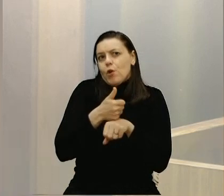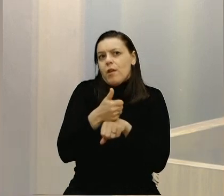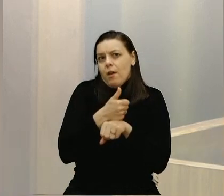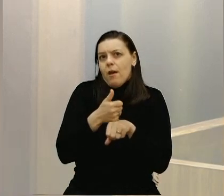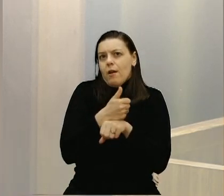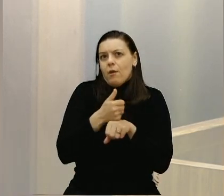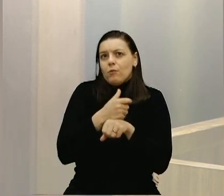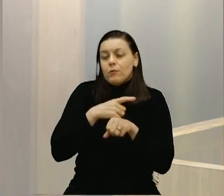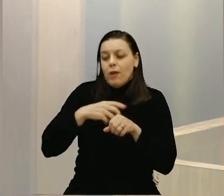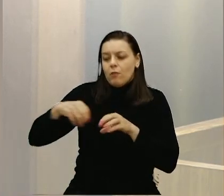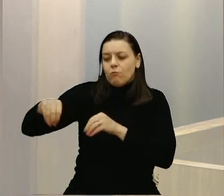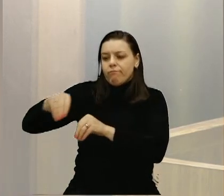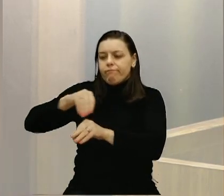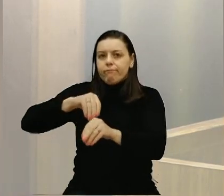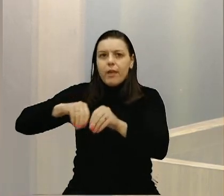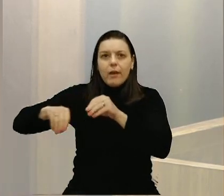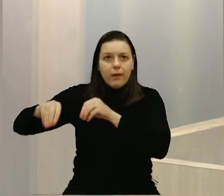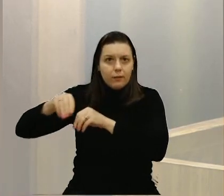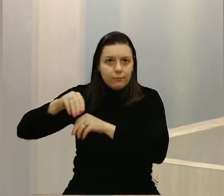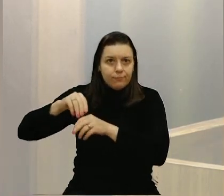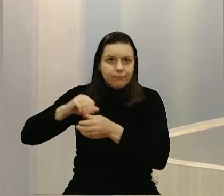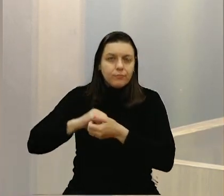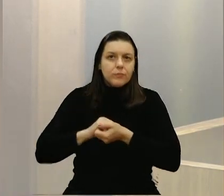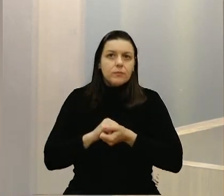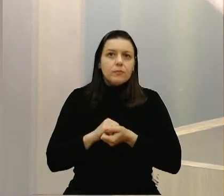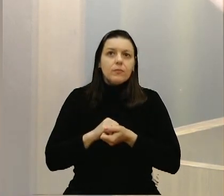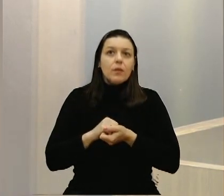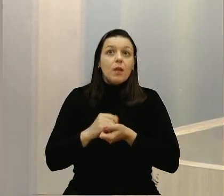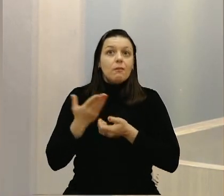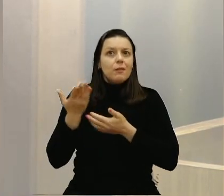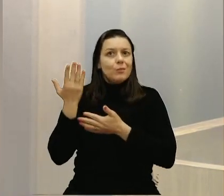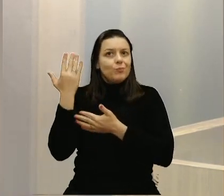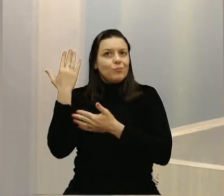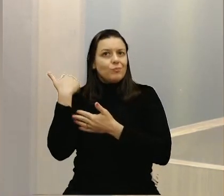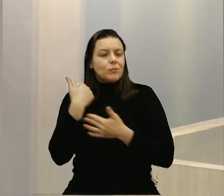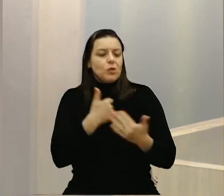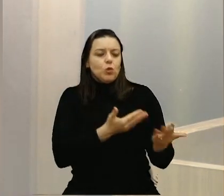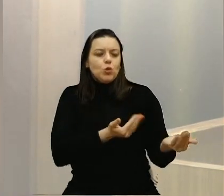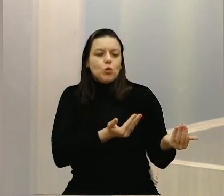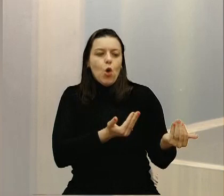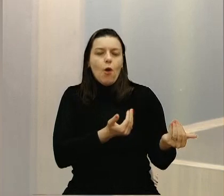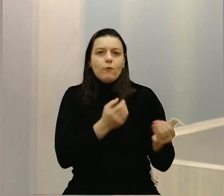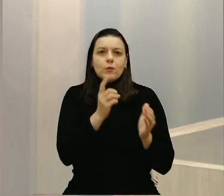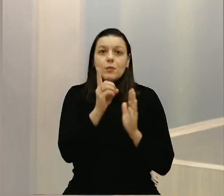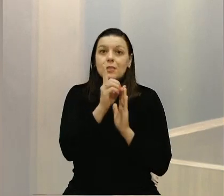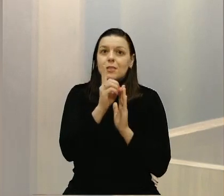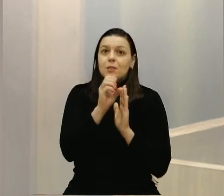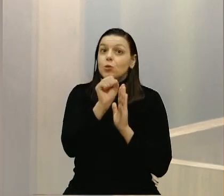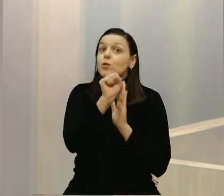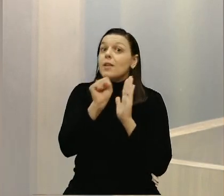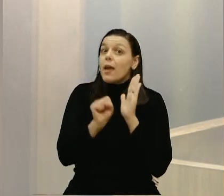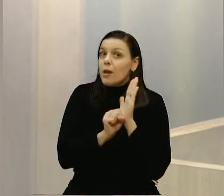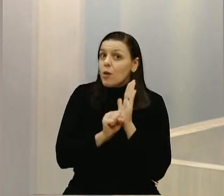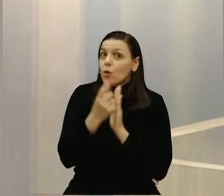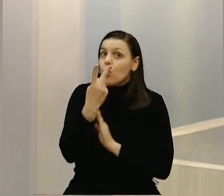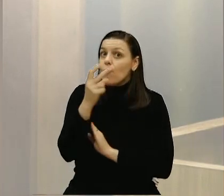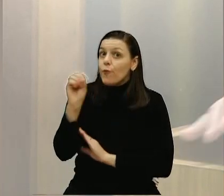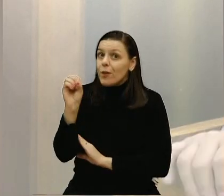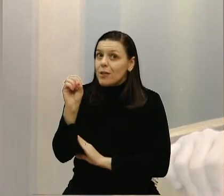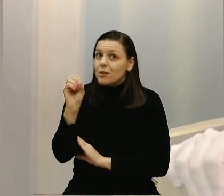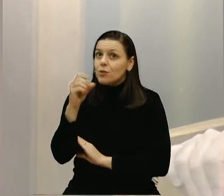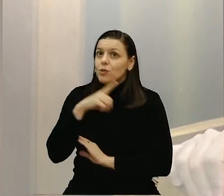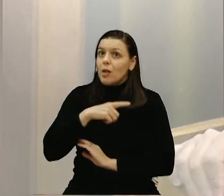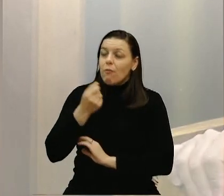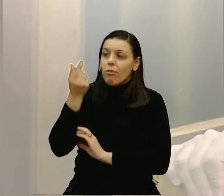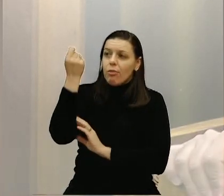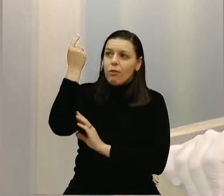terreiro e na trajetória da Mãe Cecília, desde muito cedo, né? Desde o início do século XX, nós temos relatos das religiões